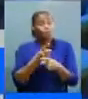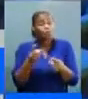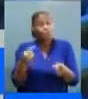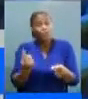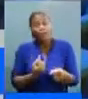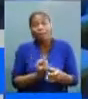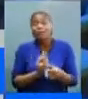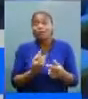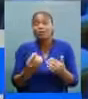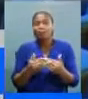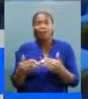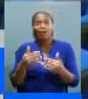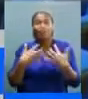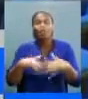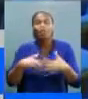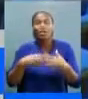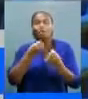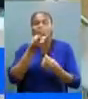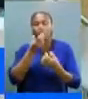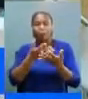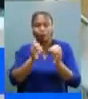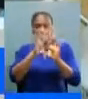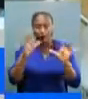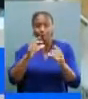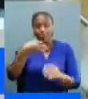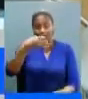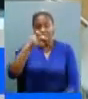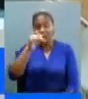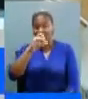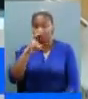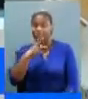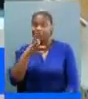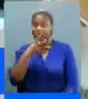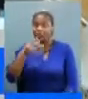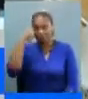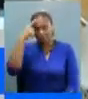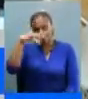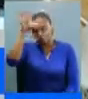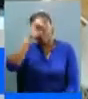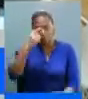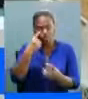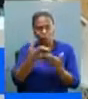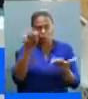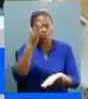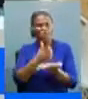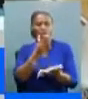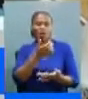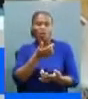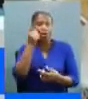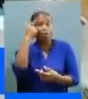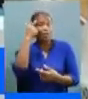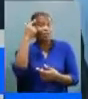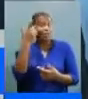serviu para dissipar dúvidas, enquanto que para o PSV a atitude do executivo mostra apenas uma tomada